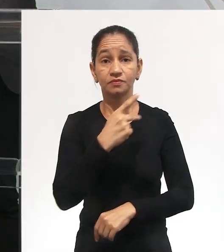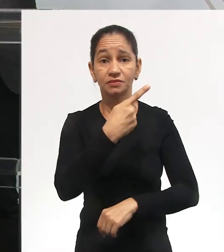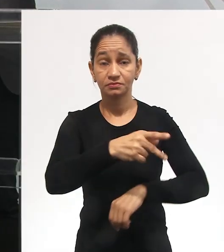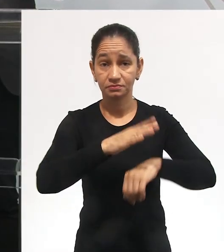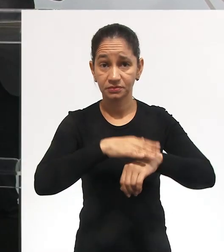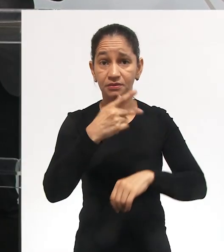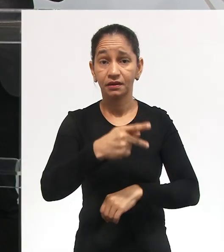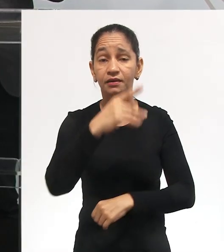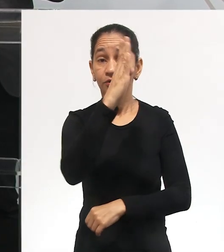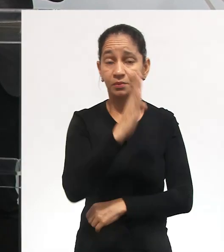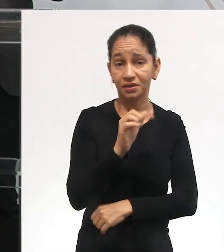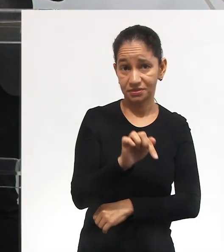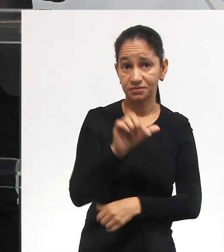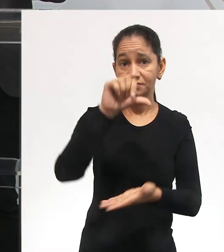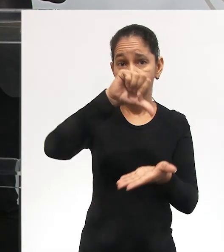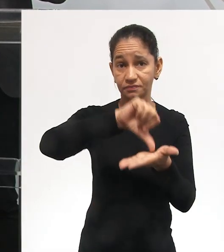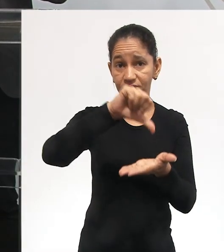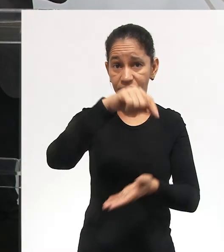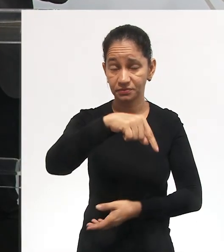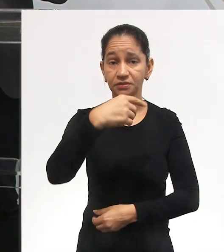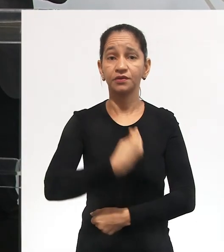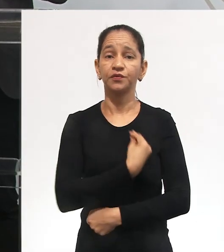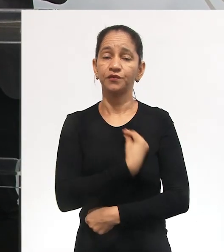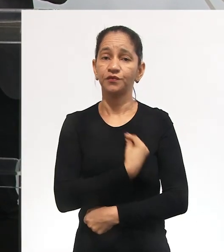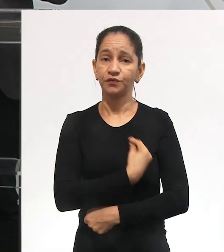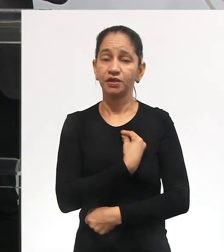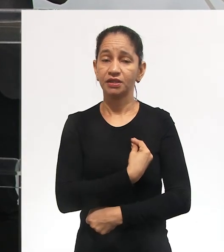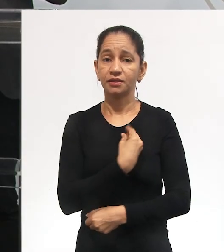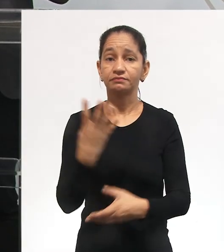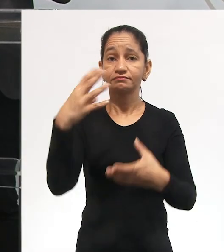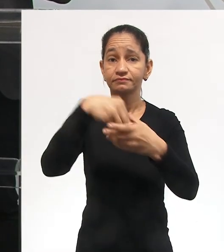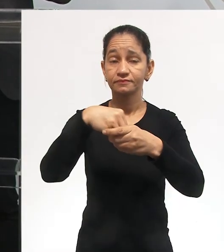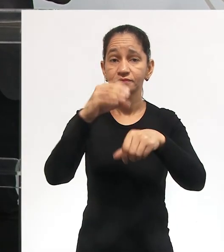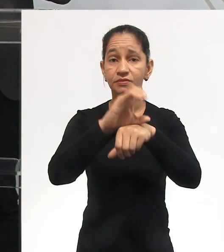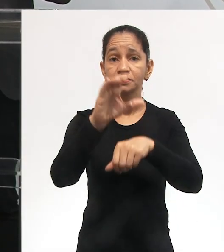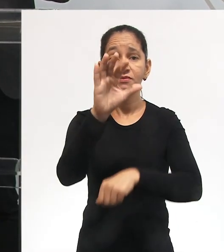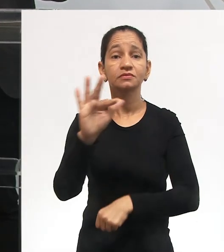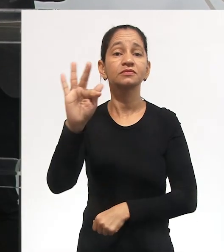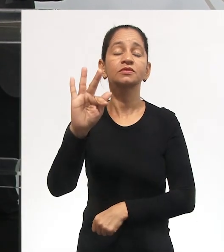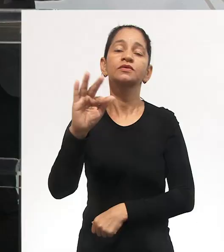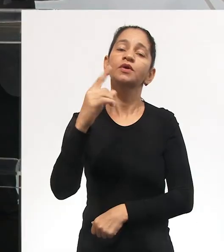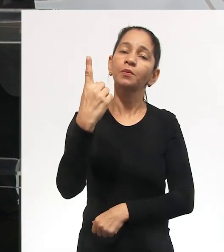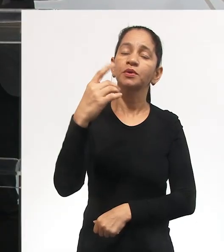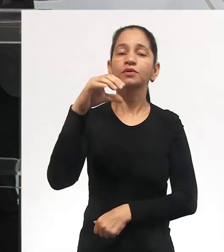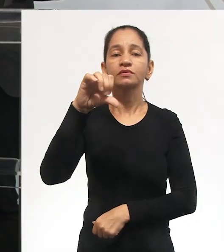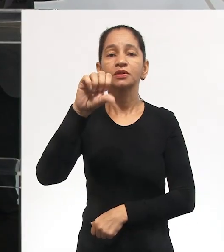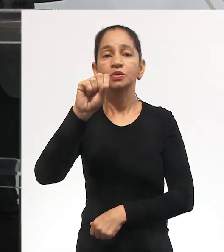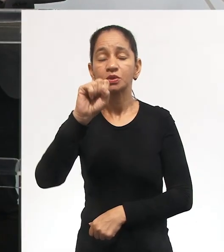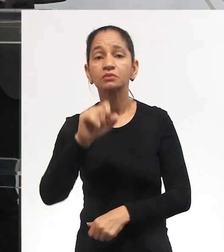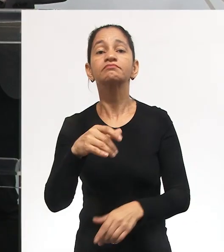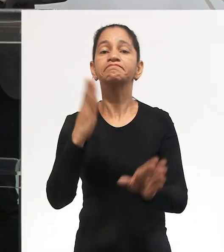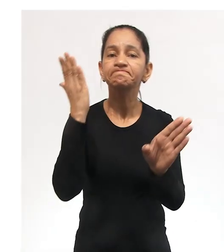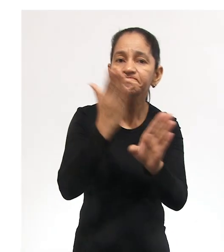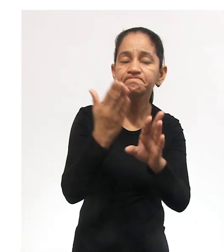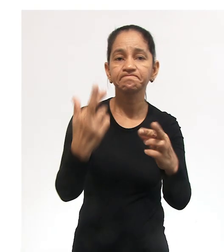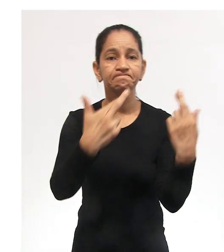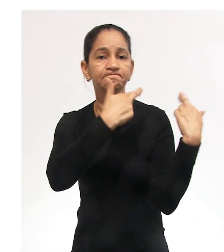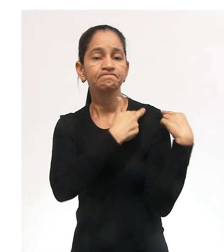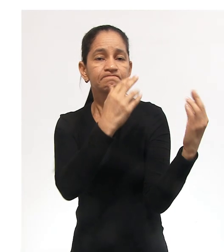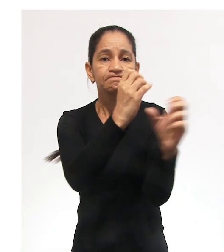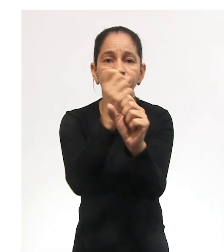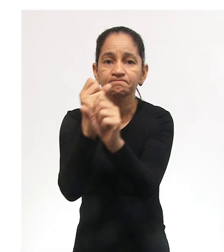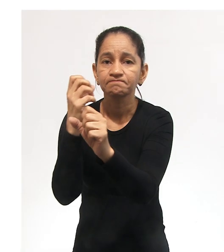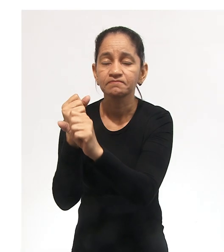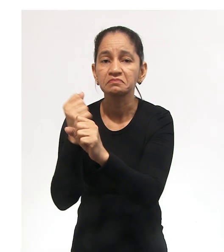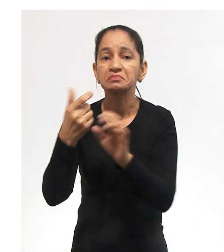no que realmente a Constituição de 88 nos remete, né? Que é a questão da república. Então, tem que ter a responsabilidade de prestação de contas, a